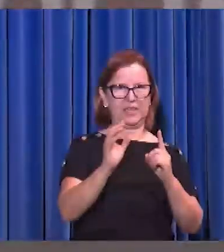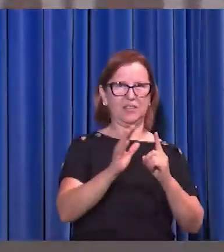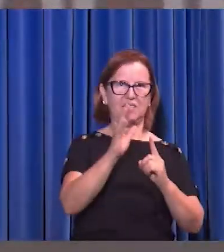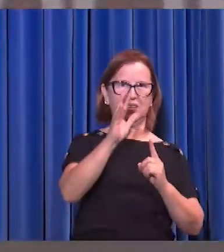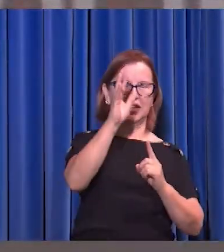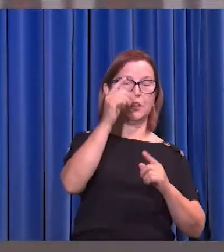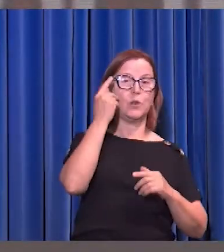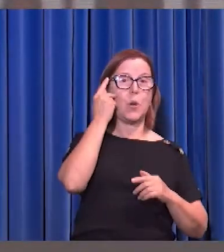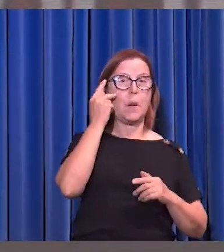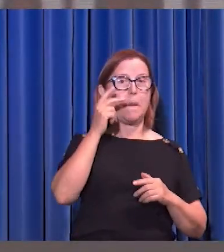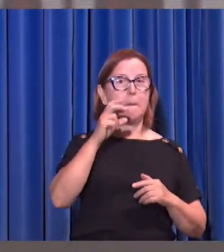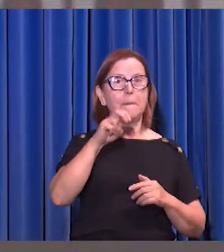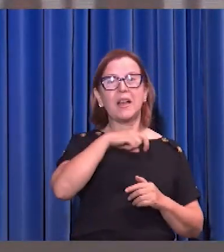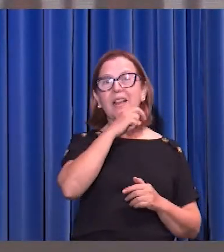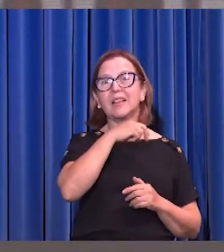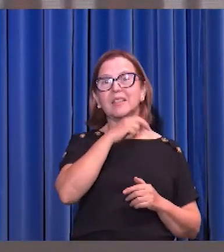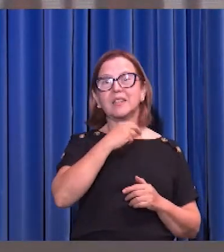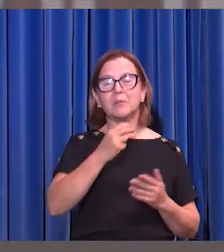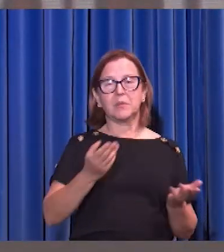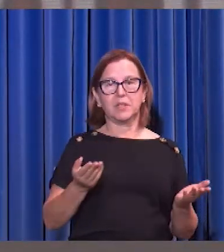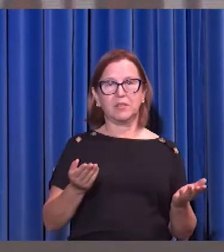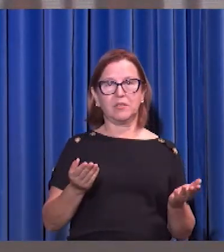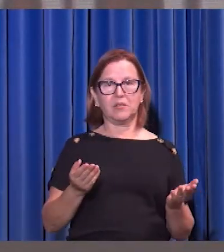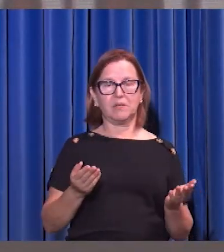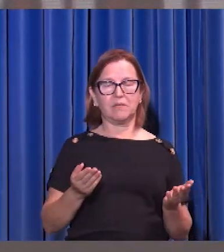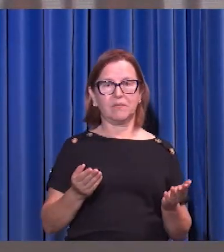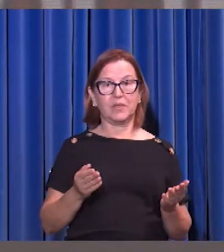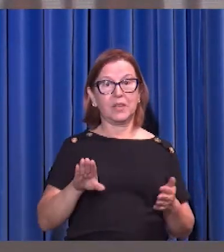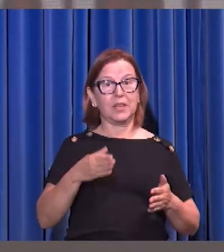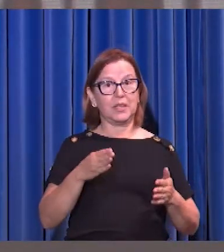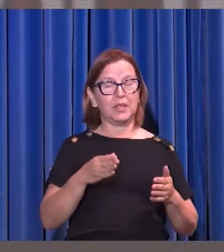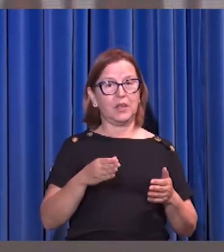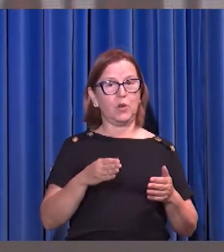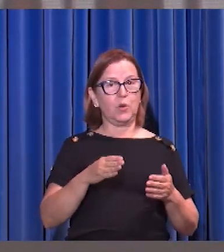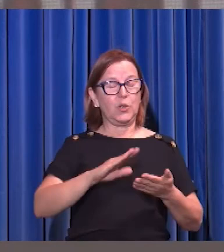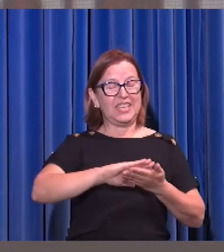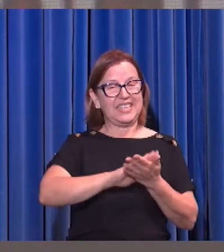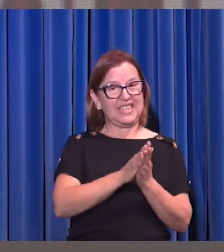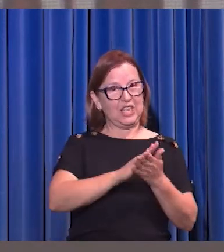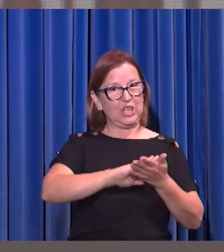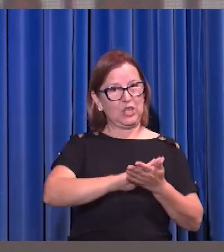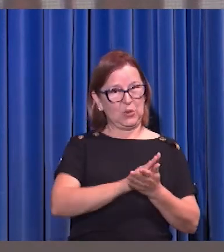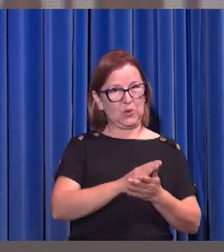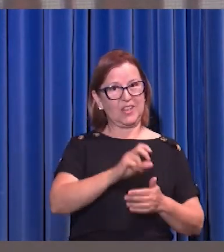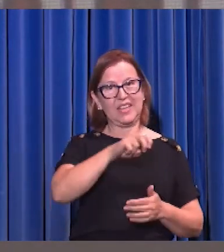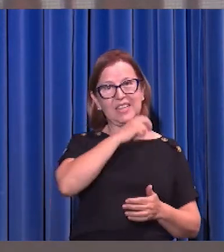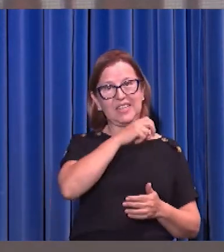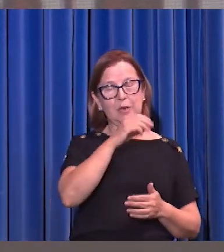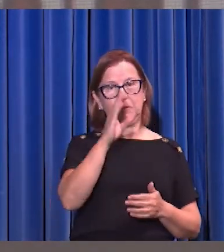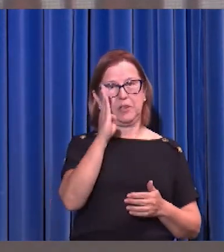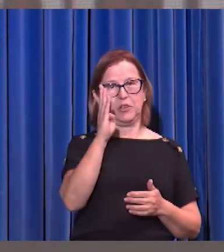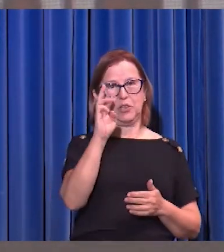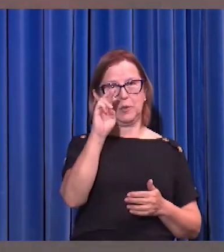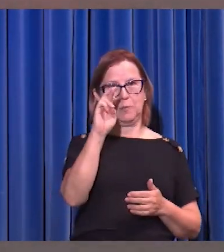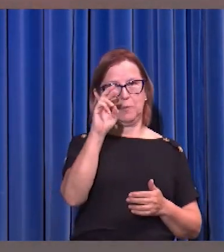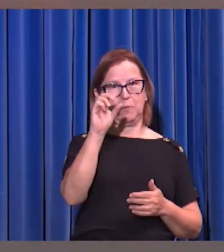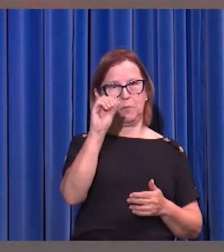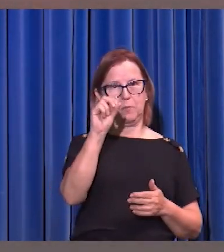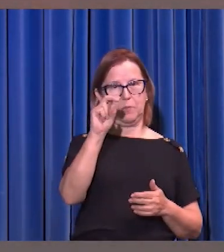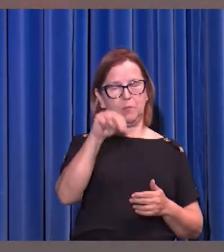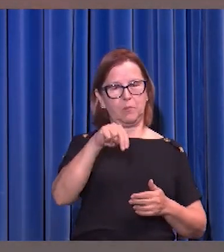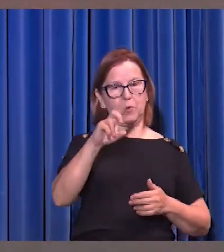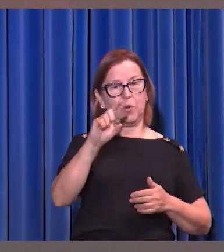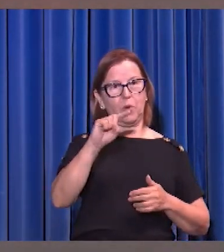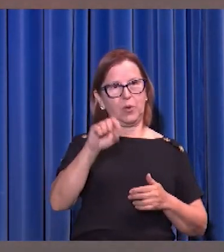teve que pôr abaixo e destruir aquilo lá, porque estava sendo objeto de idolatria. Qual a conclusão aqui?